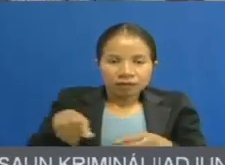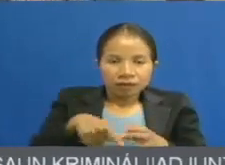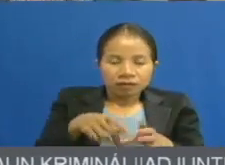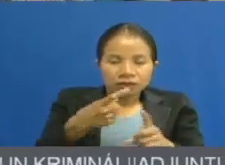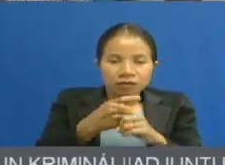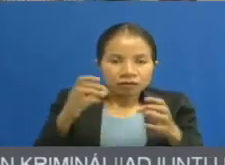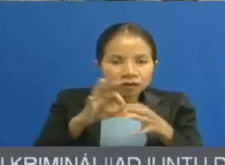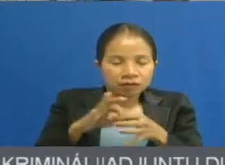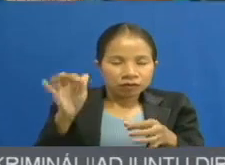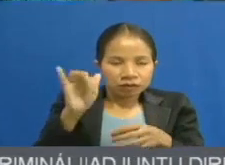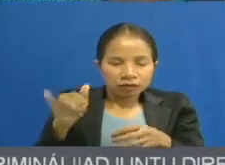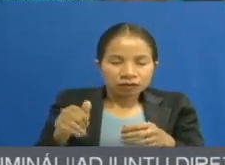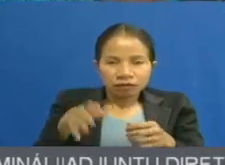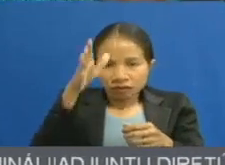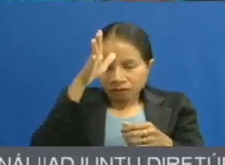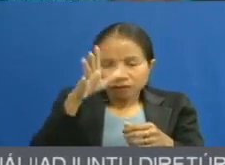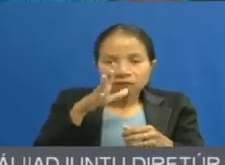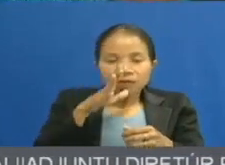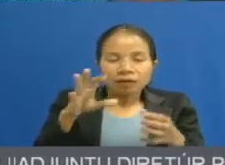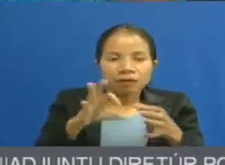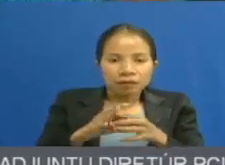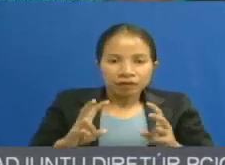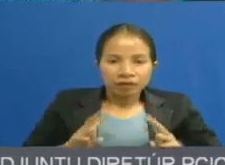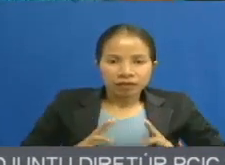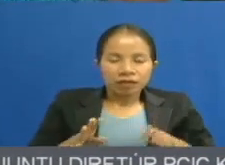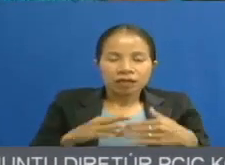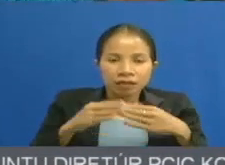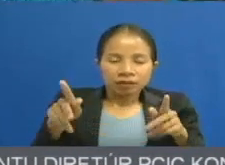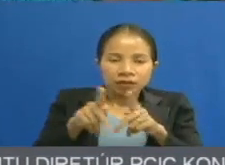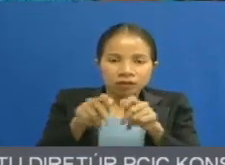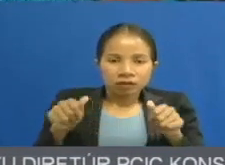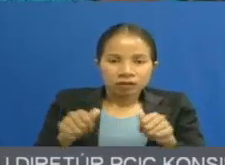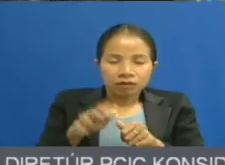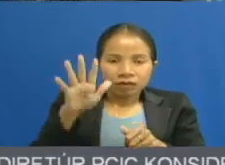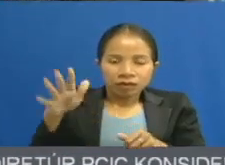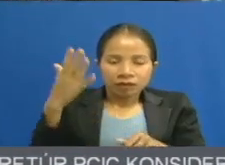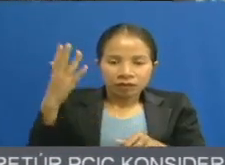senhor membro Sira, Roina Aman, membro veterano na Autoridade Posto Administrativo